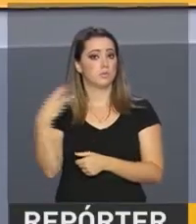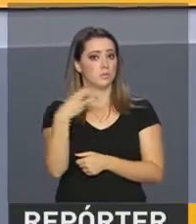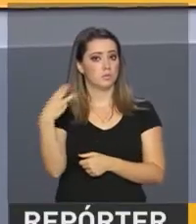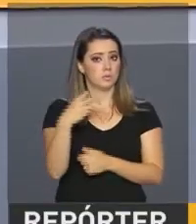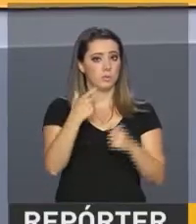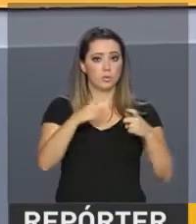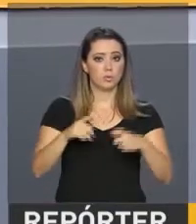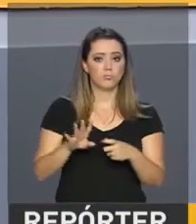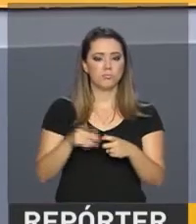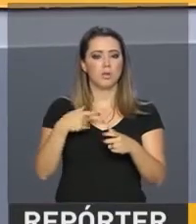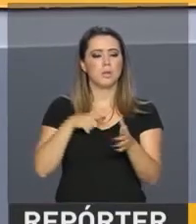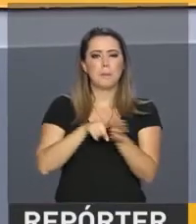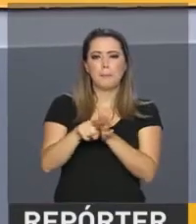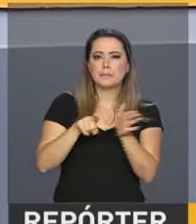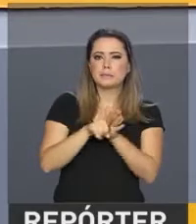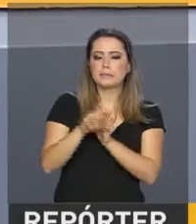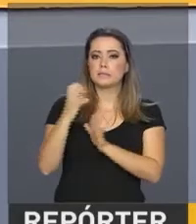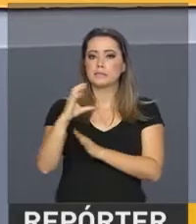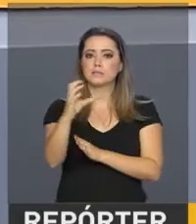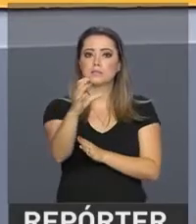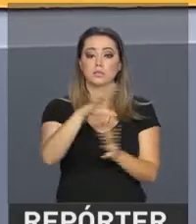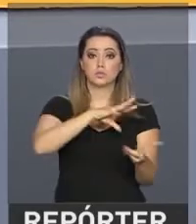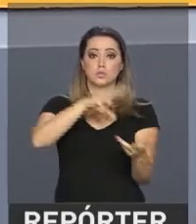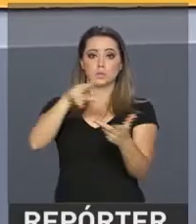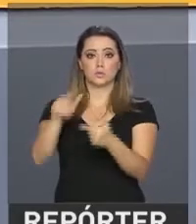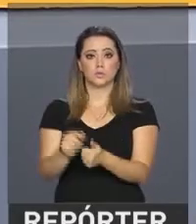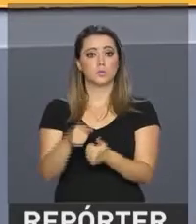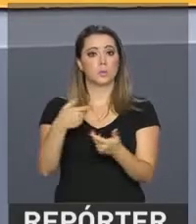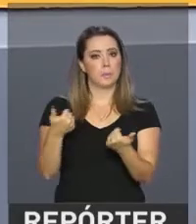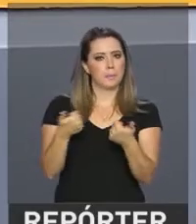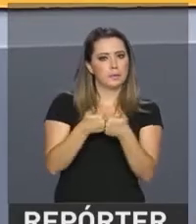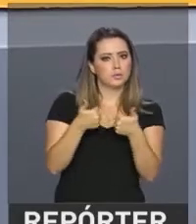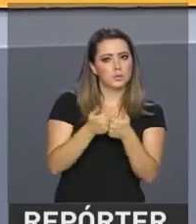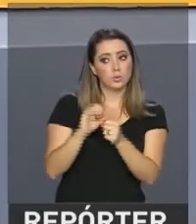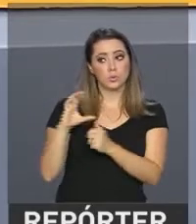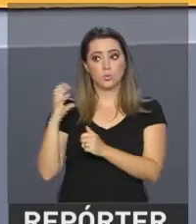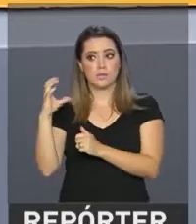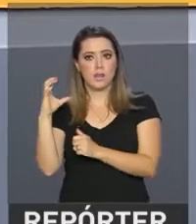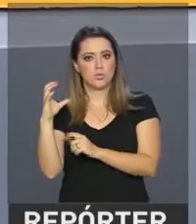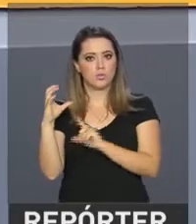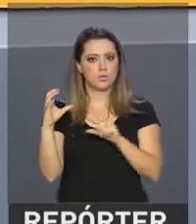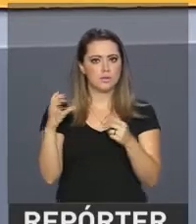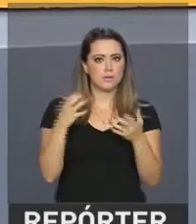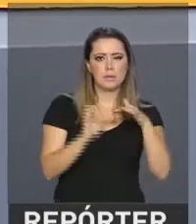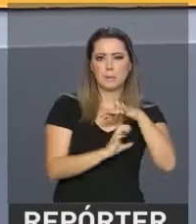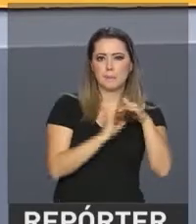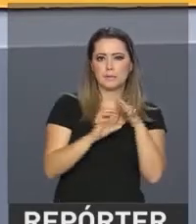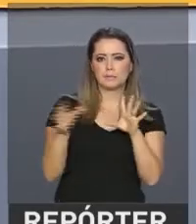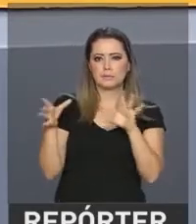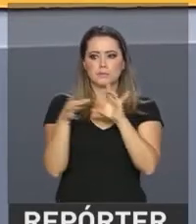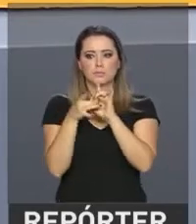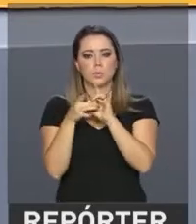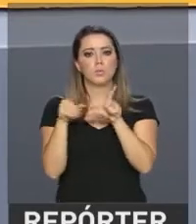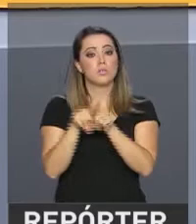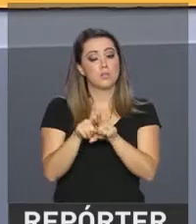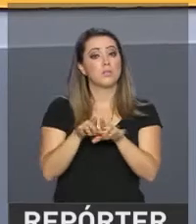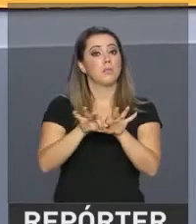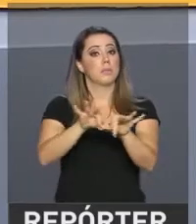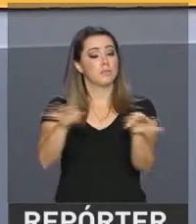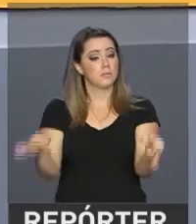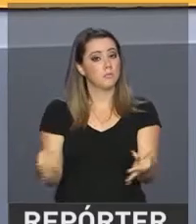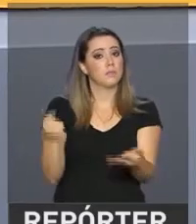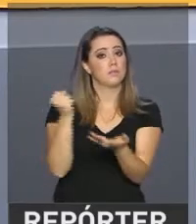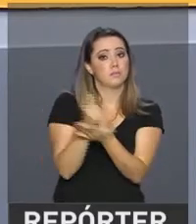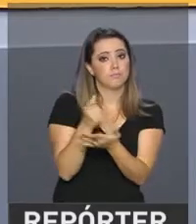13º lugar na produção científica mundial para aproximar cientistas e empresas simplificar a importação de equipamentos e